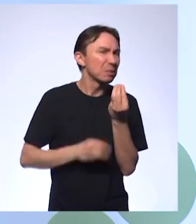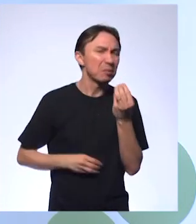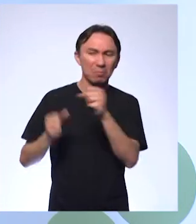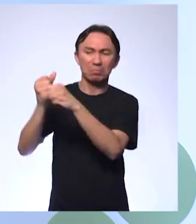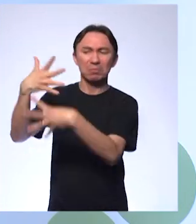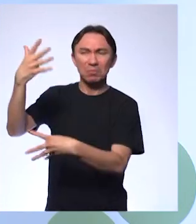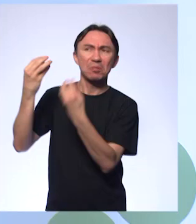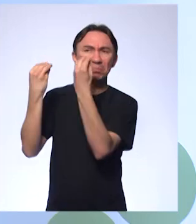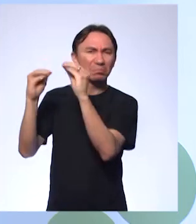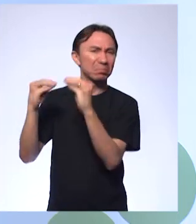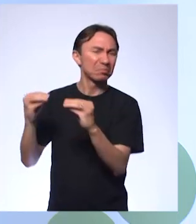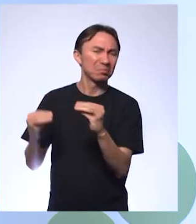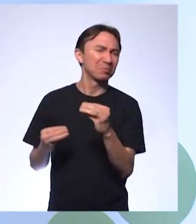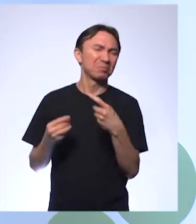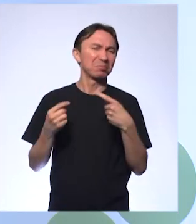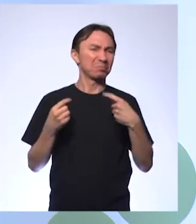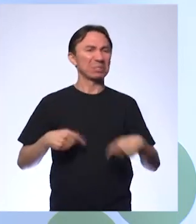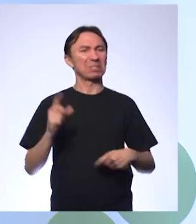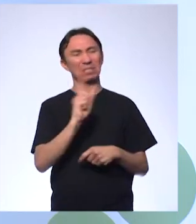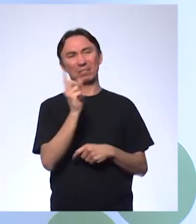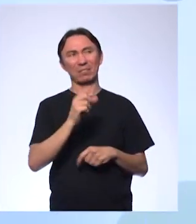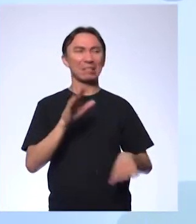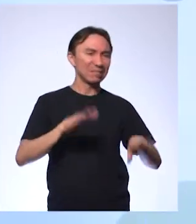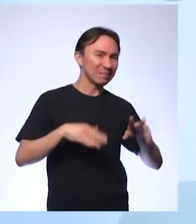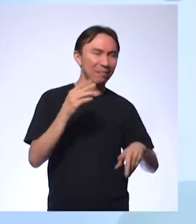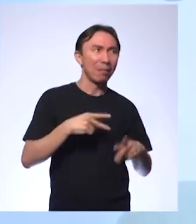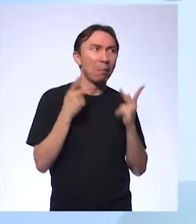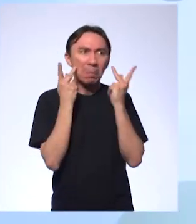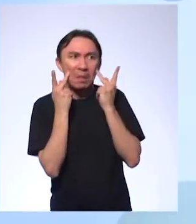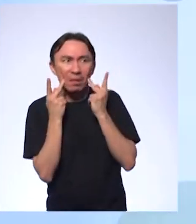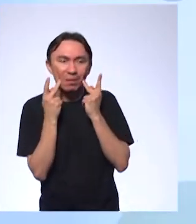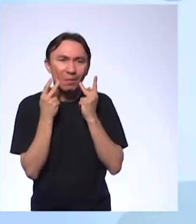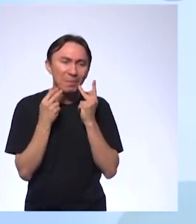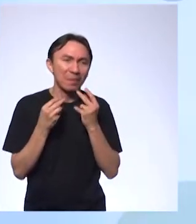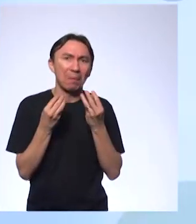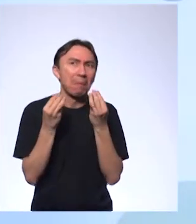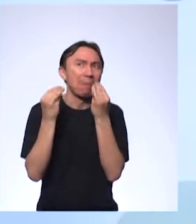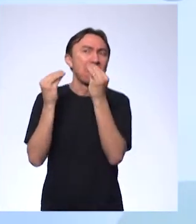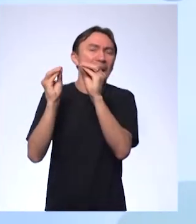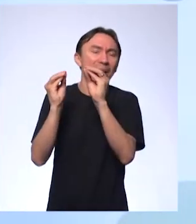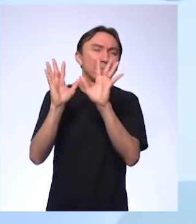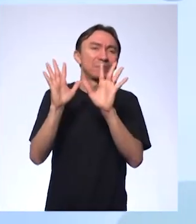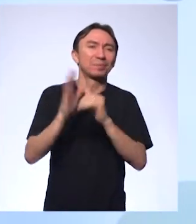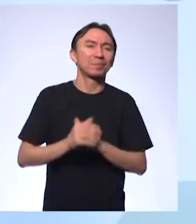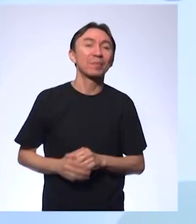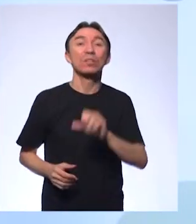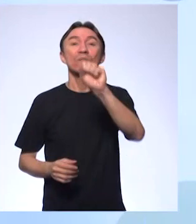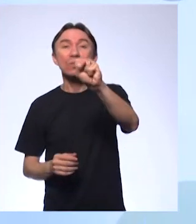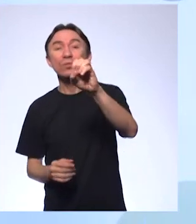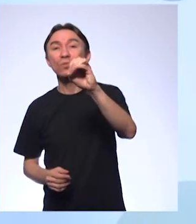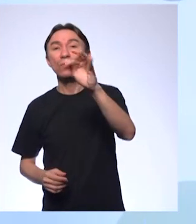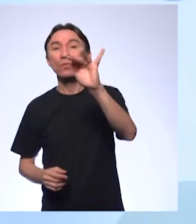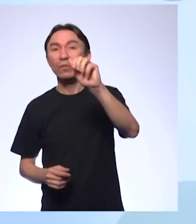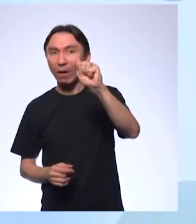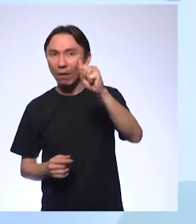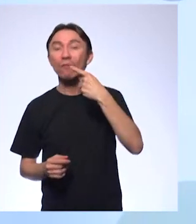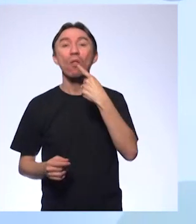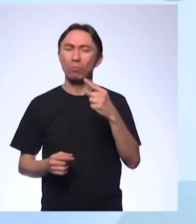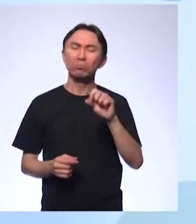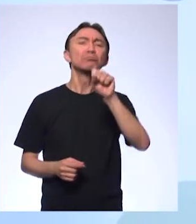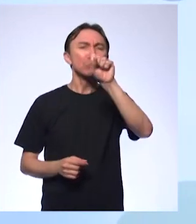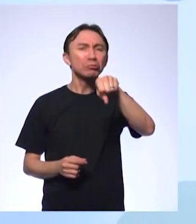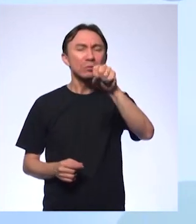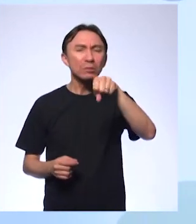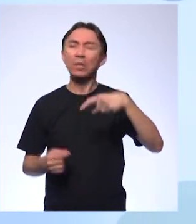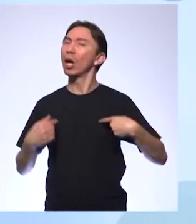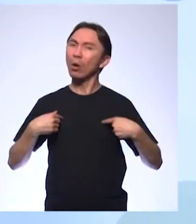até muitas vezes o aluno fica tímido, né? Não quer se expor. Aqui tem, olha, não posso ser injusta, né? Tem aqui a Sofia que justificou. Sim, as minhas escolhas